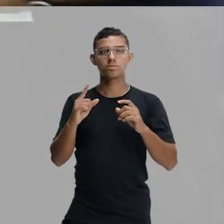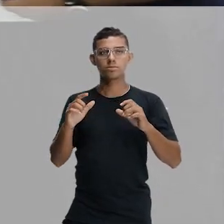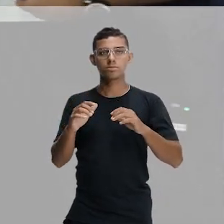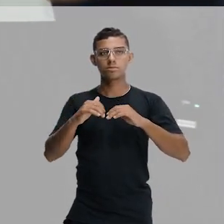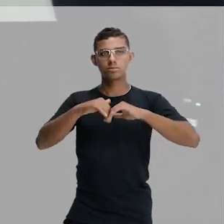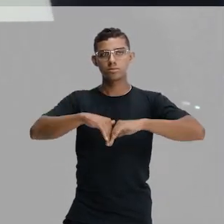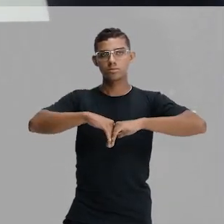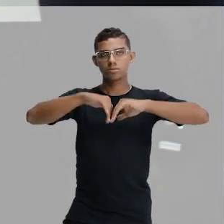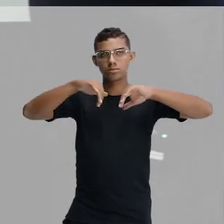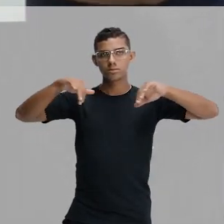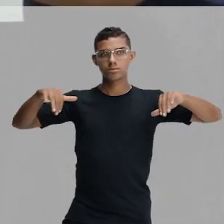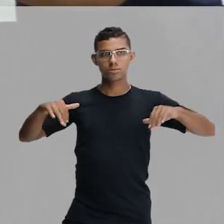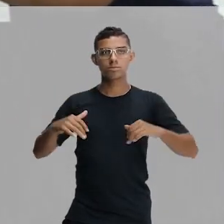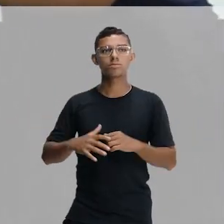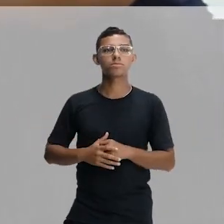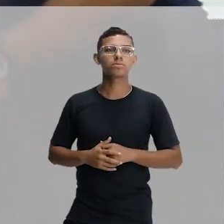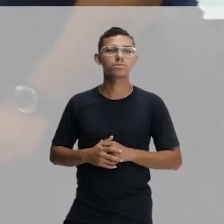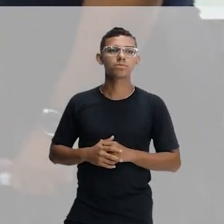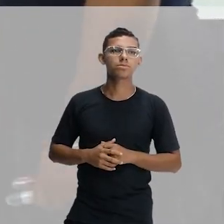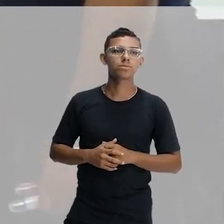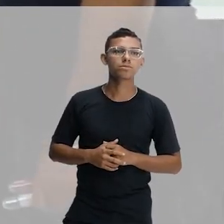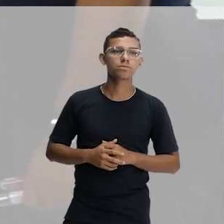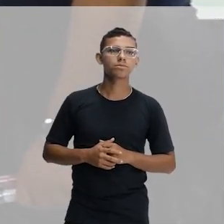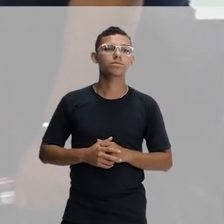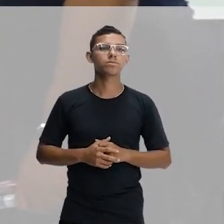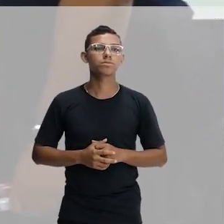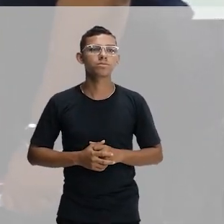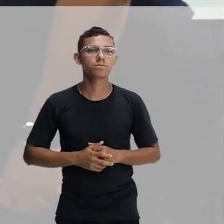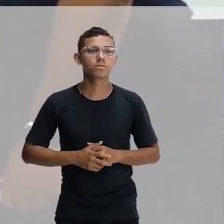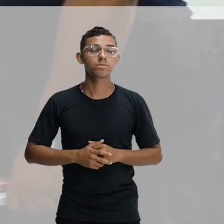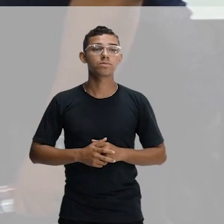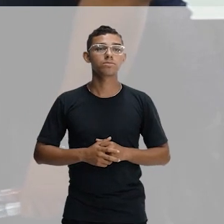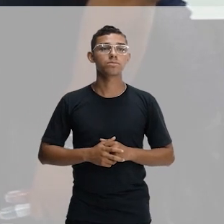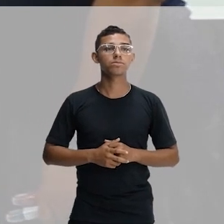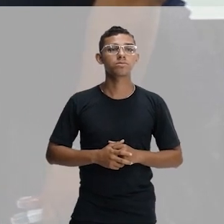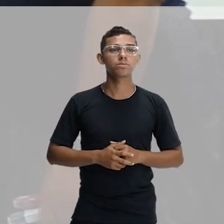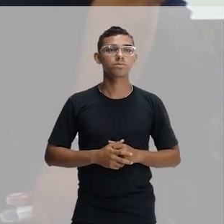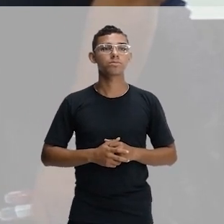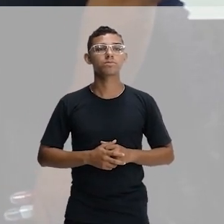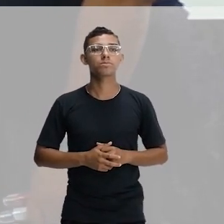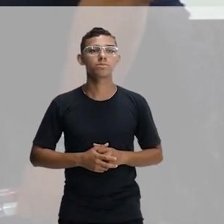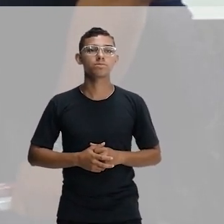Quando separar, olha o que acontece. As positivas, elas continuam aqui,